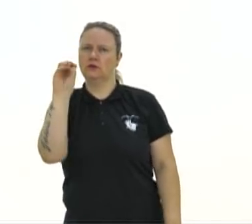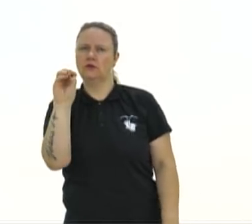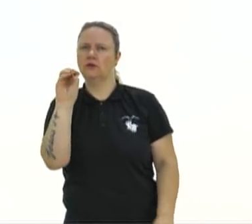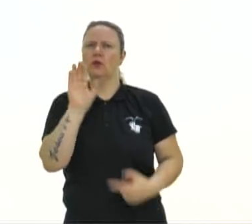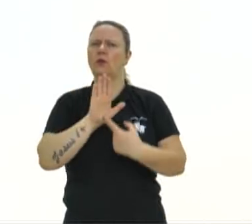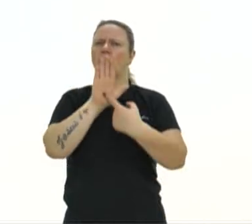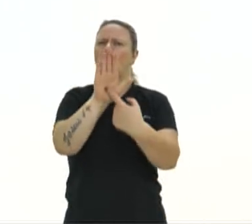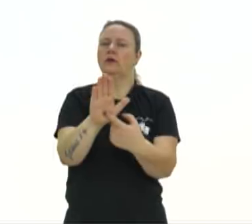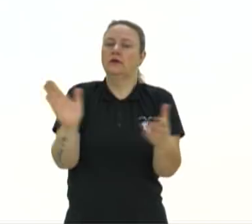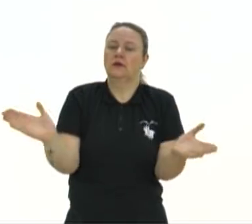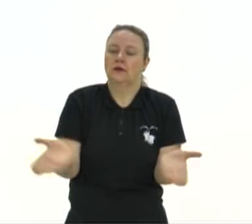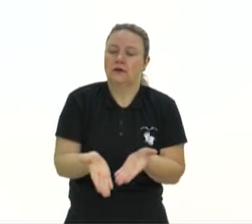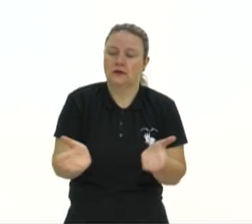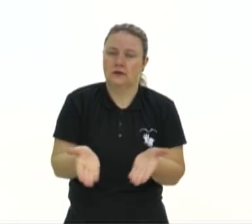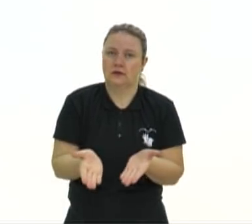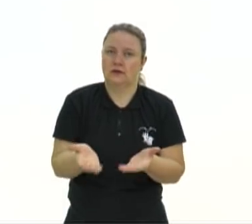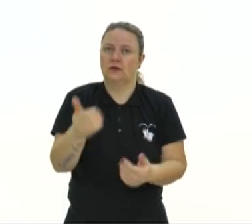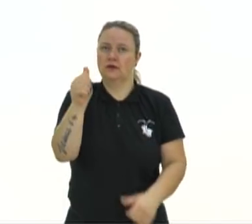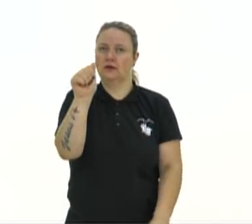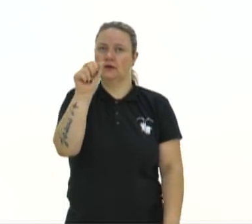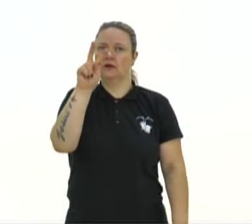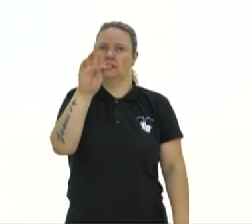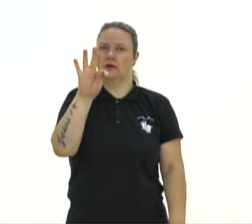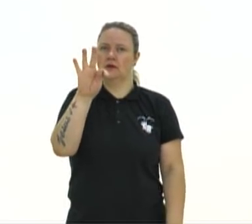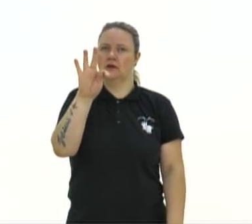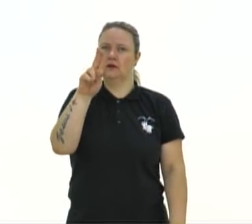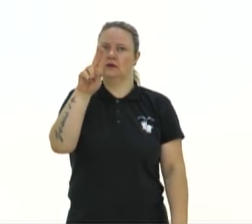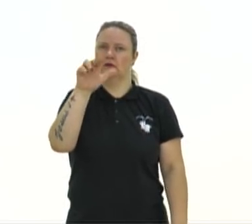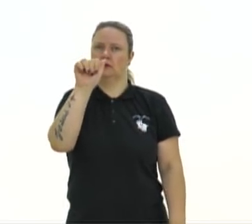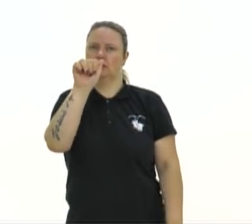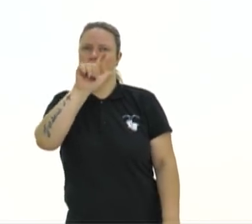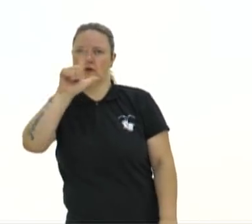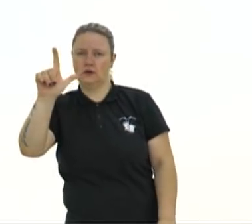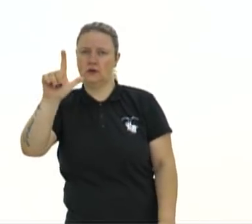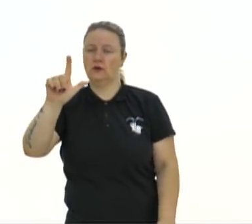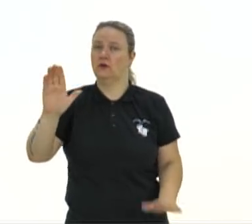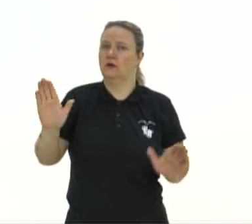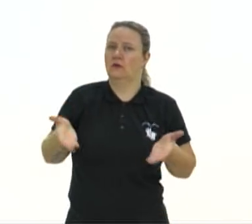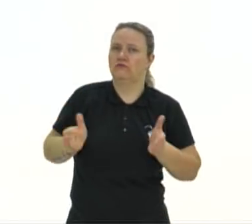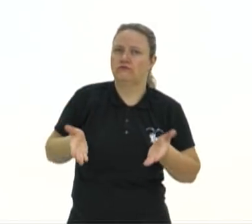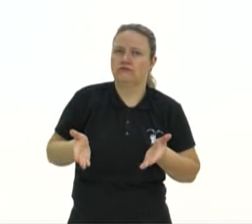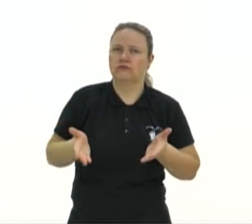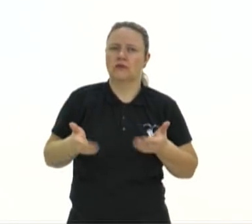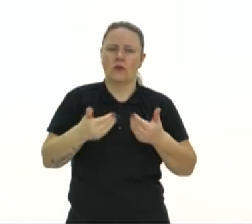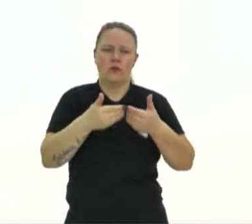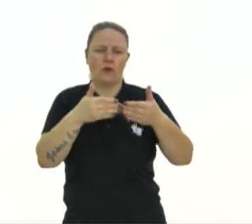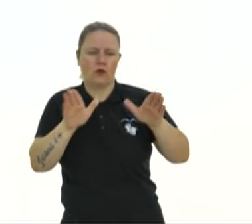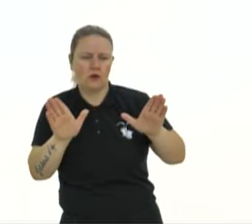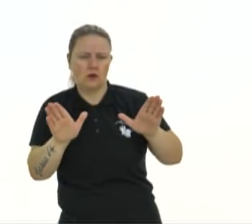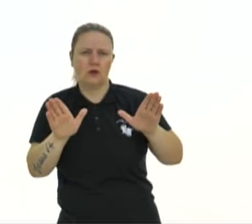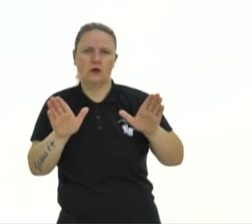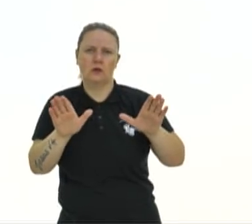atualidade. Isso mesmo, nós tínhamos ali os verbos o é, o seja, o abre, o